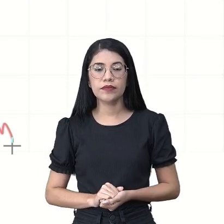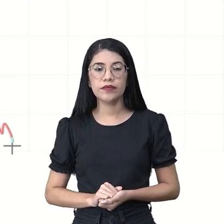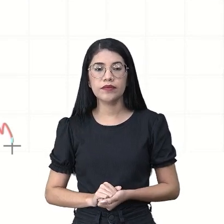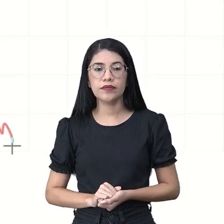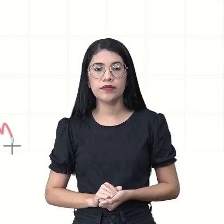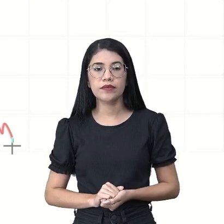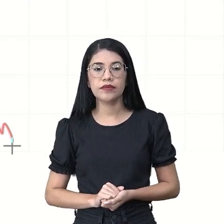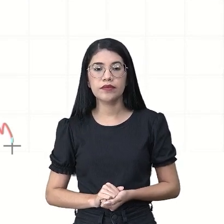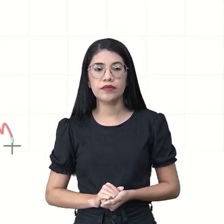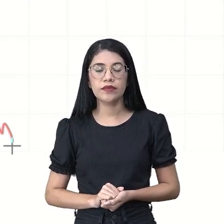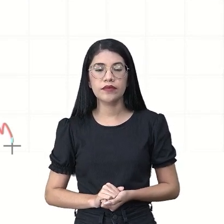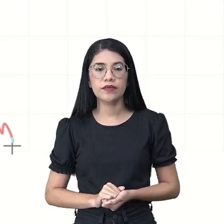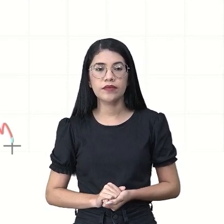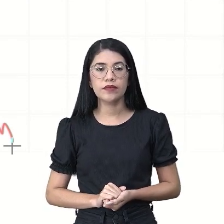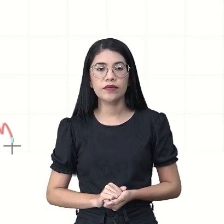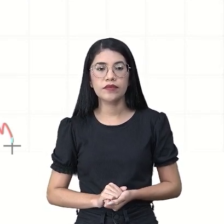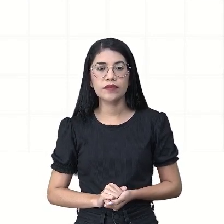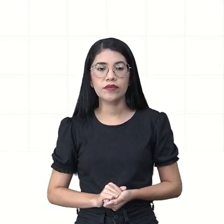Então,